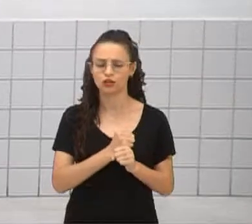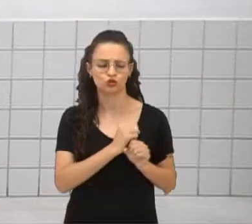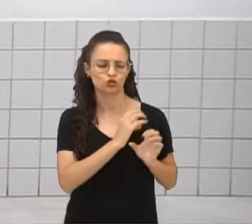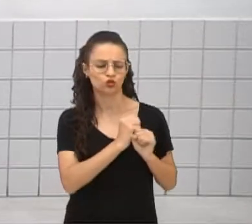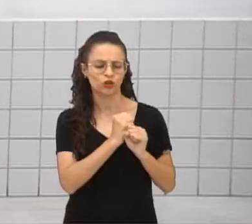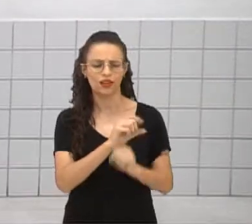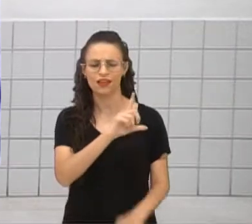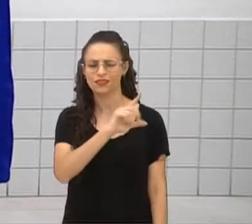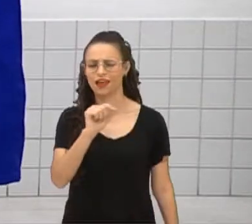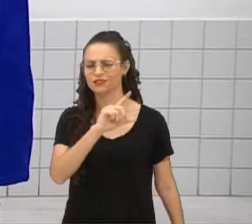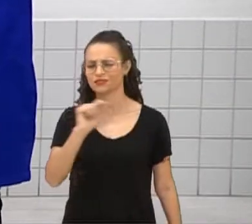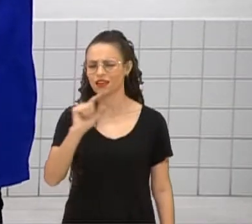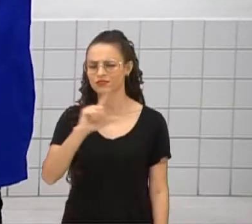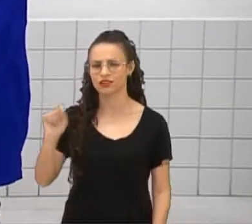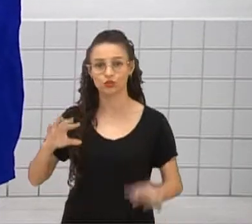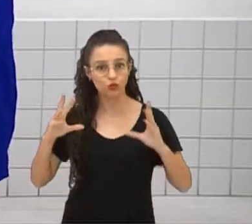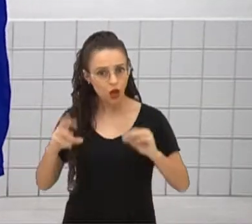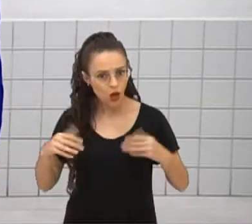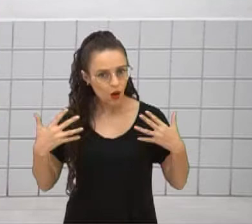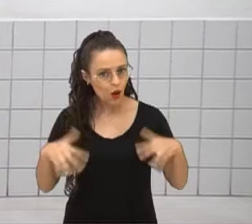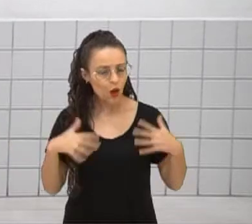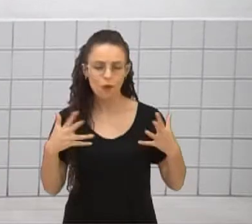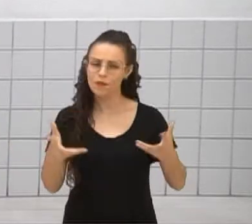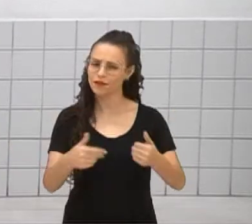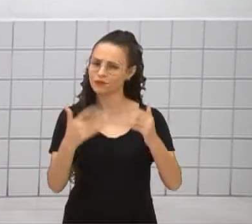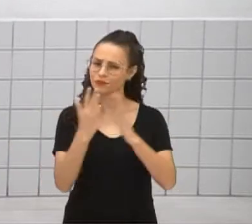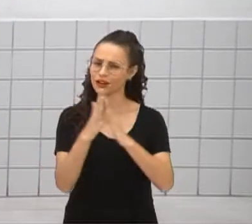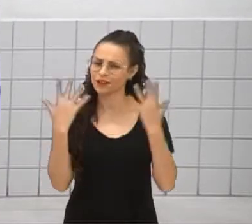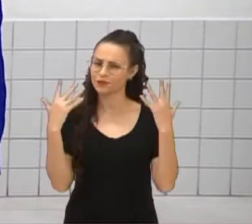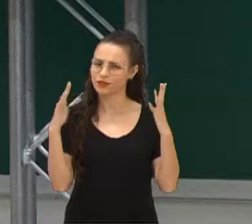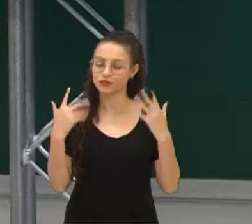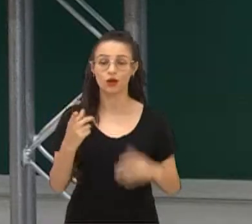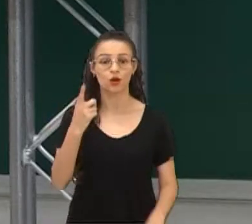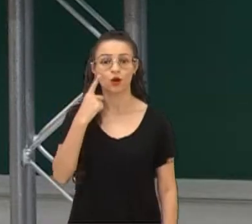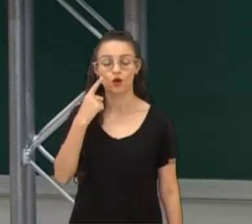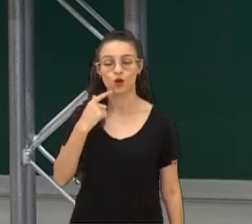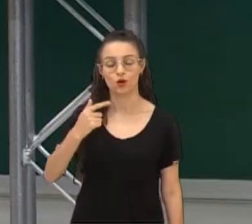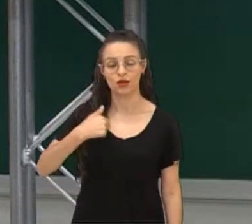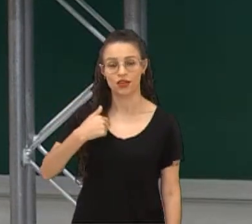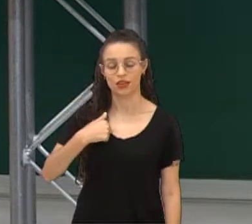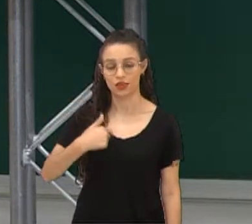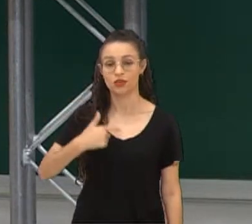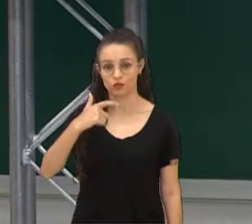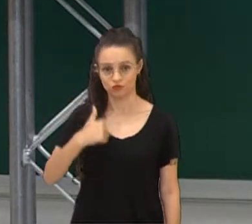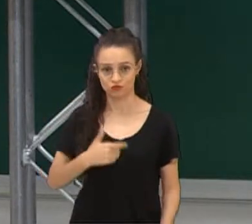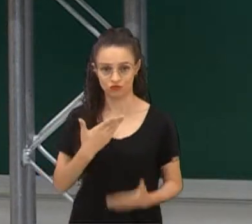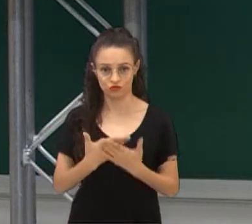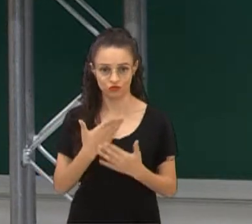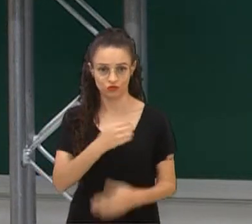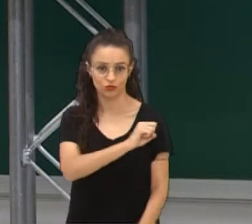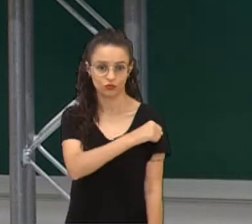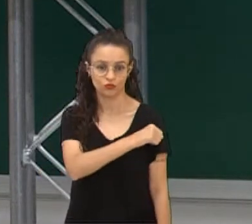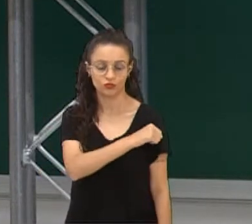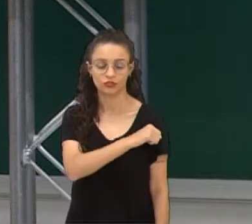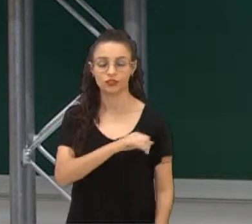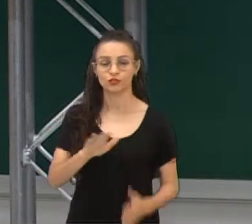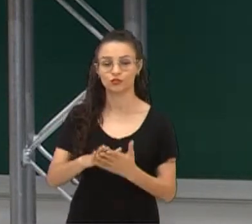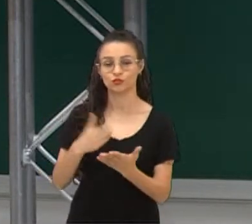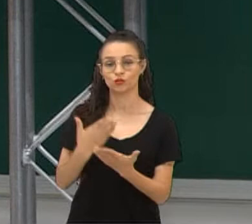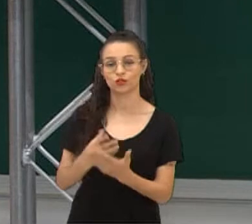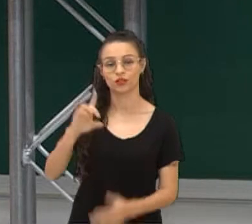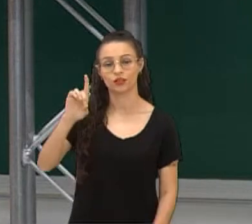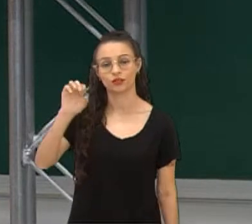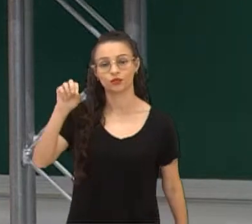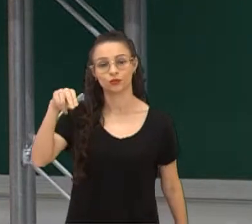no meu boletim que maravilha coisa assim completo aqui ó eu sou do oitavo ano da Escola Dona Carola